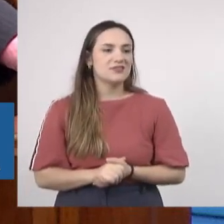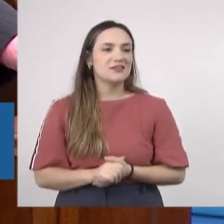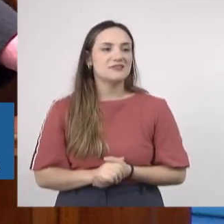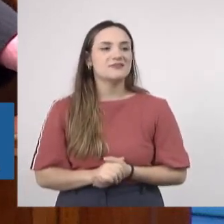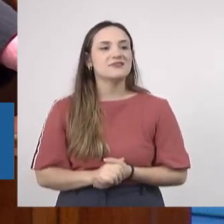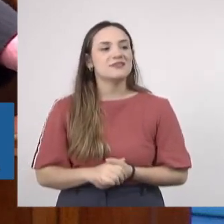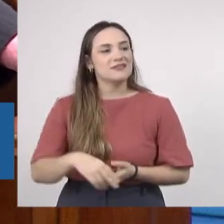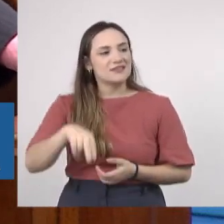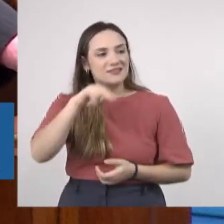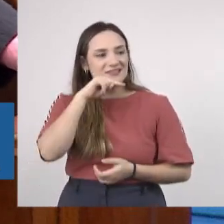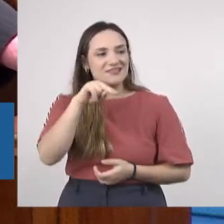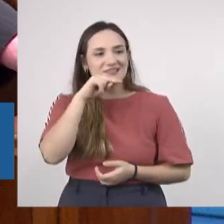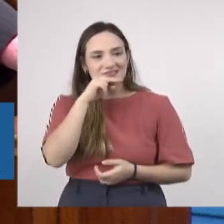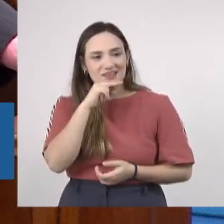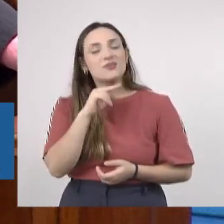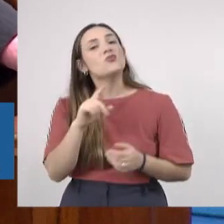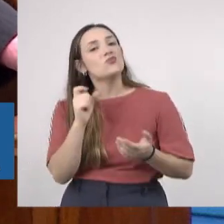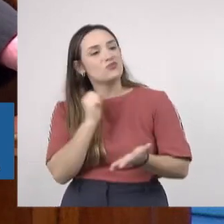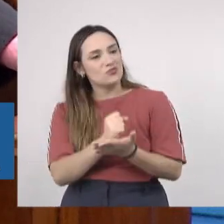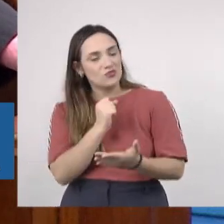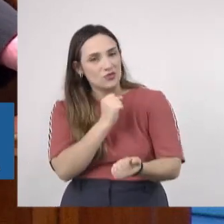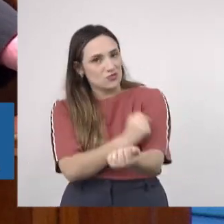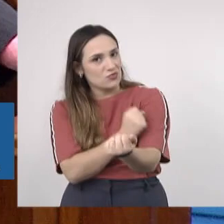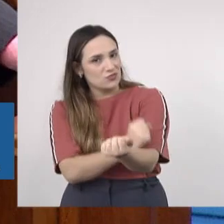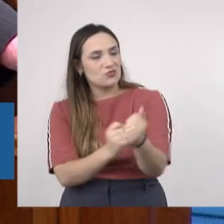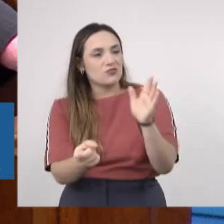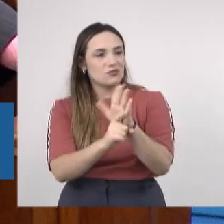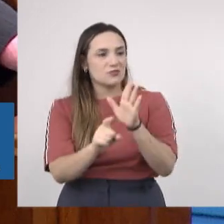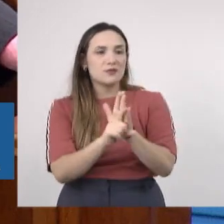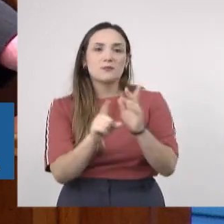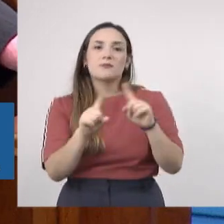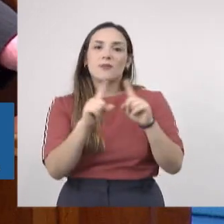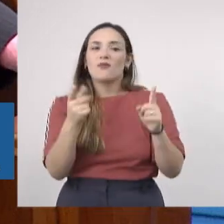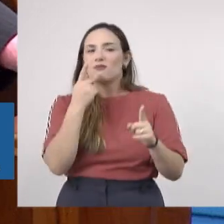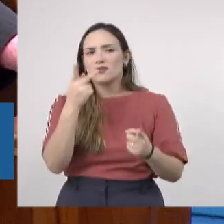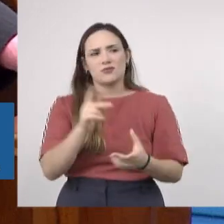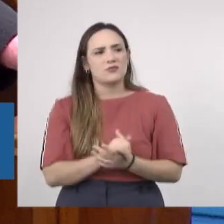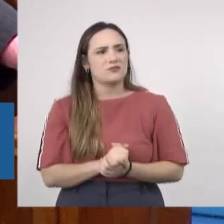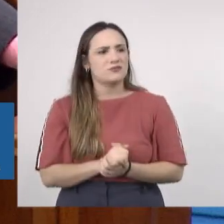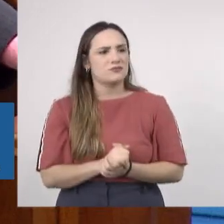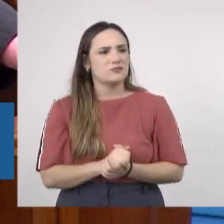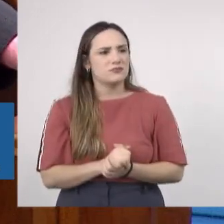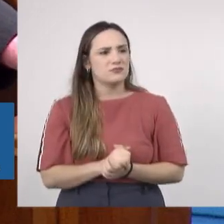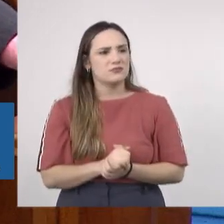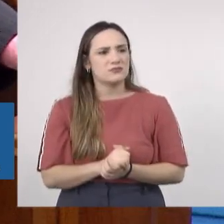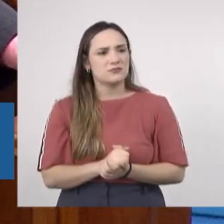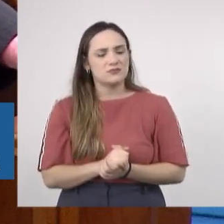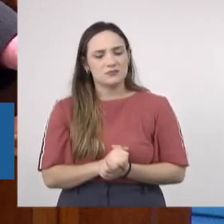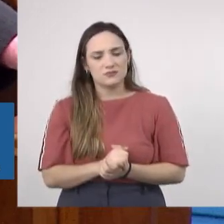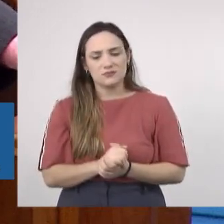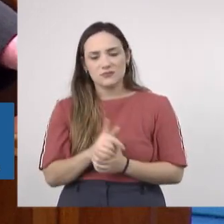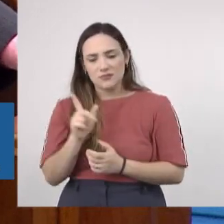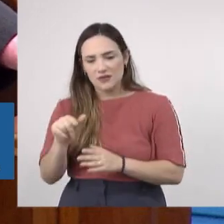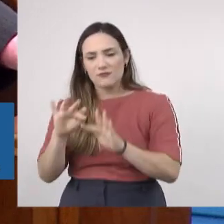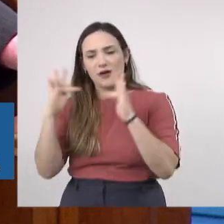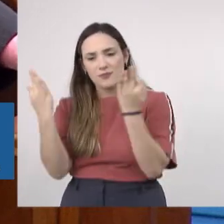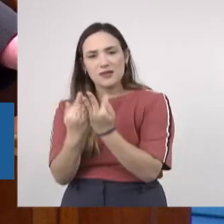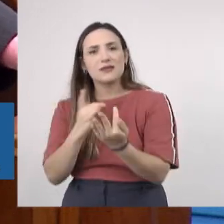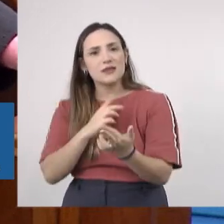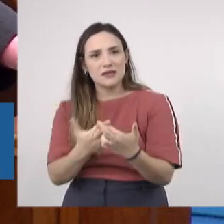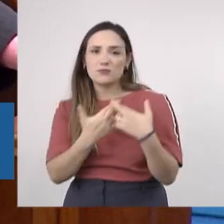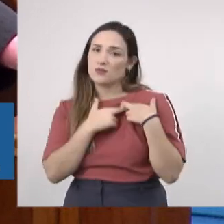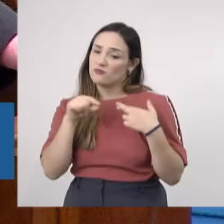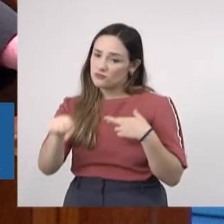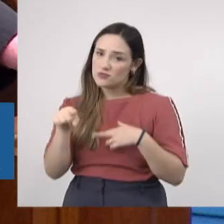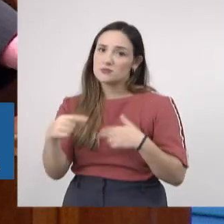extrema, e além de encaminhar ele para um tratamento, o Conselho Tutelar orientou a família, trazendo a rédea da responsabilidade para as mãos da família, mostrando